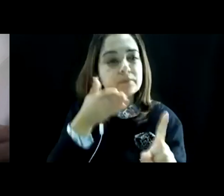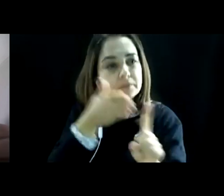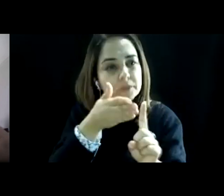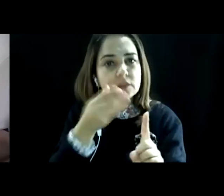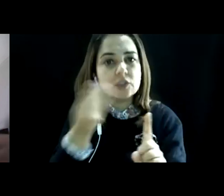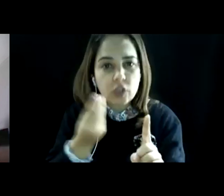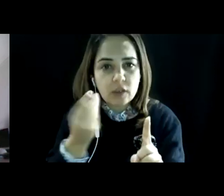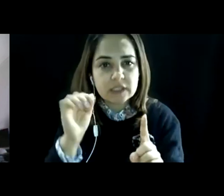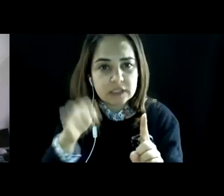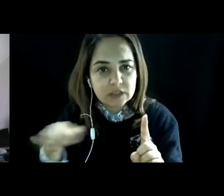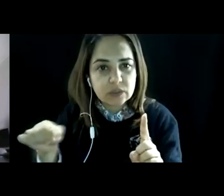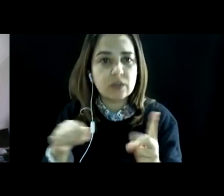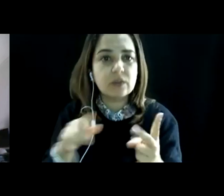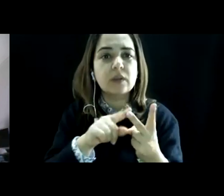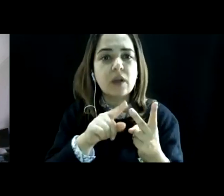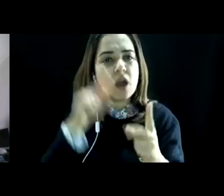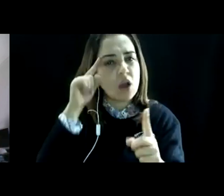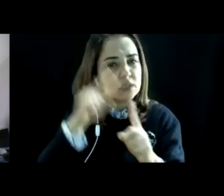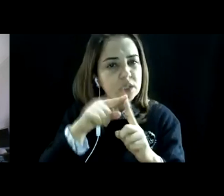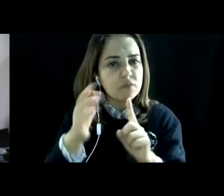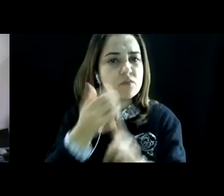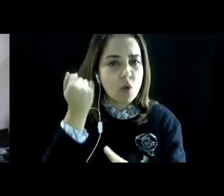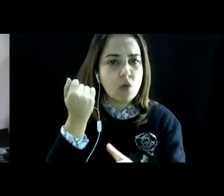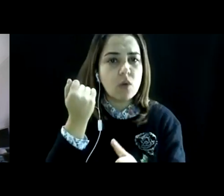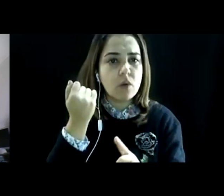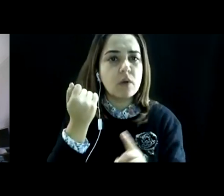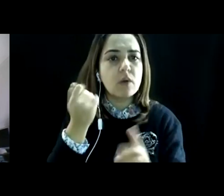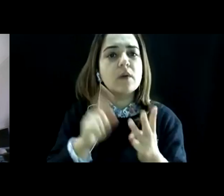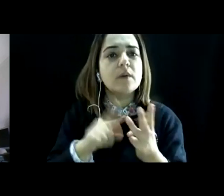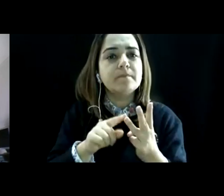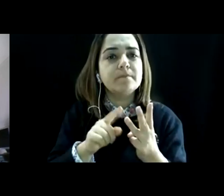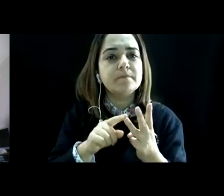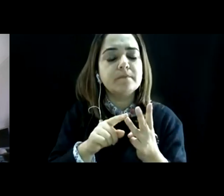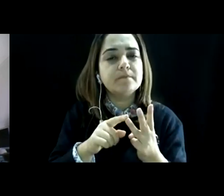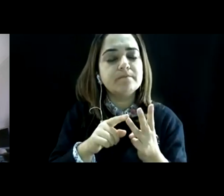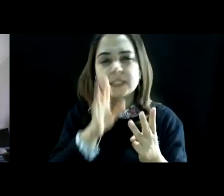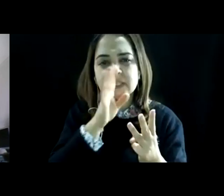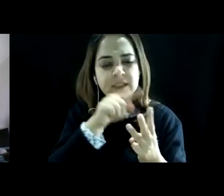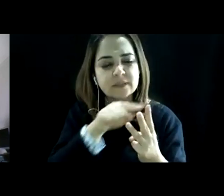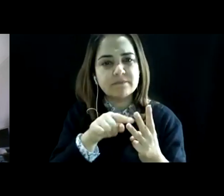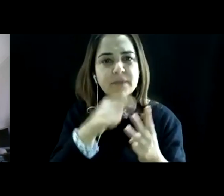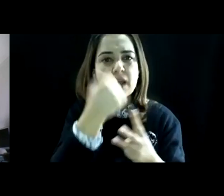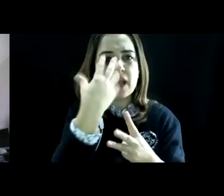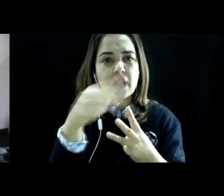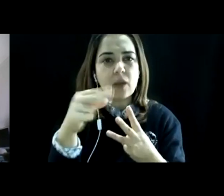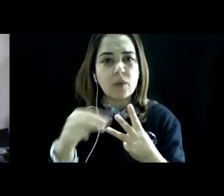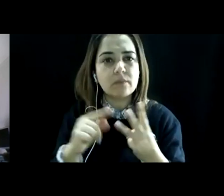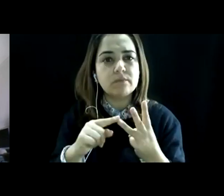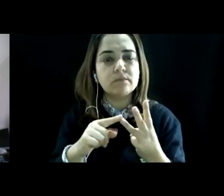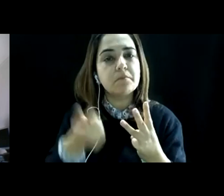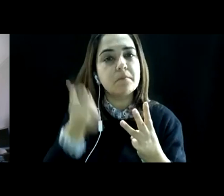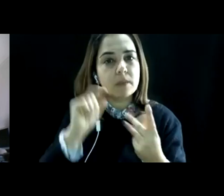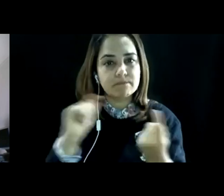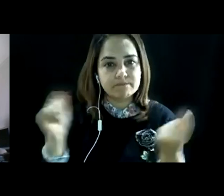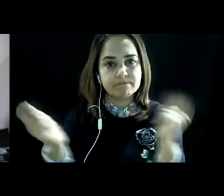se atinge os objetivos que nós queremos, e se não, remodelá-lo. Outra ideia, também não é uma